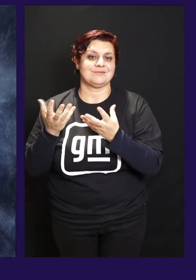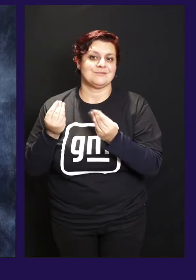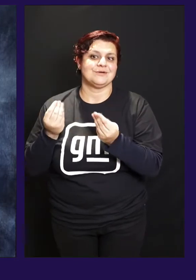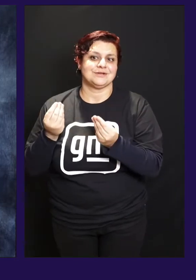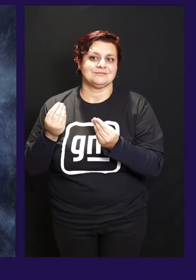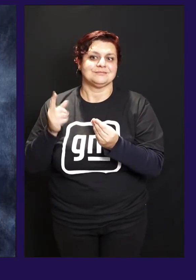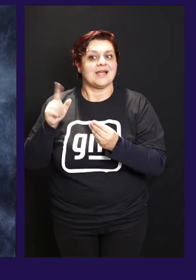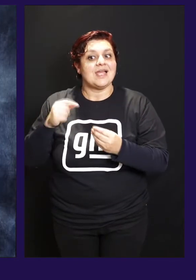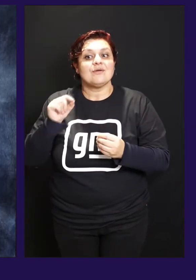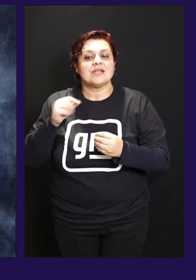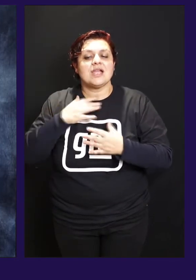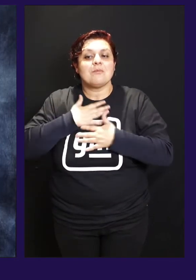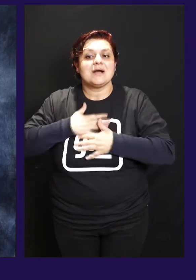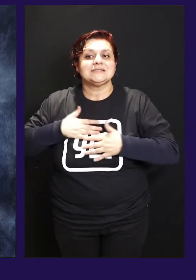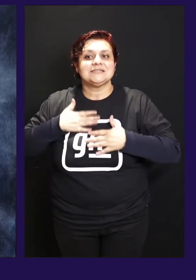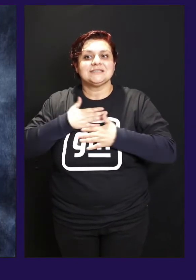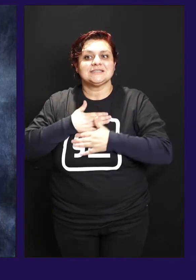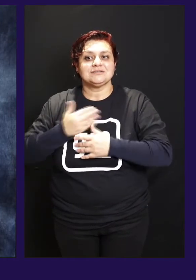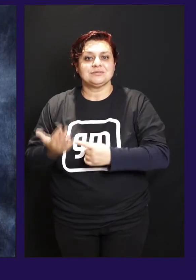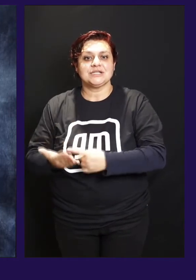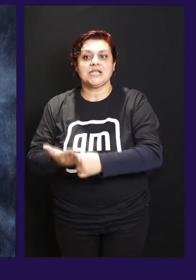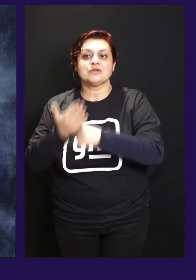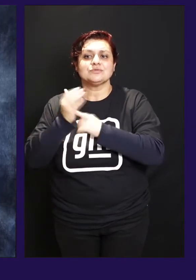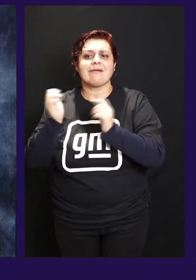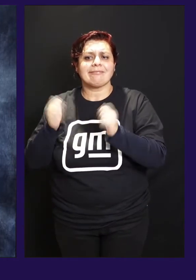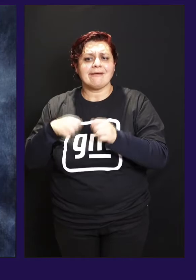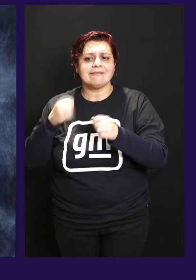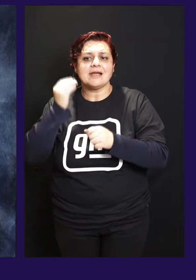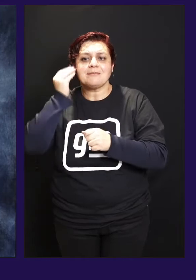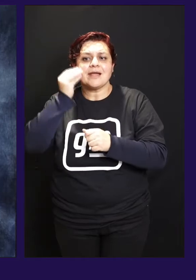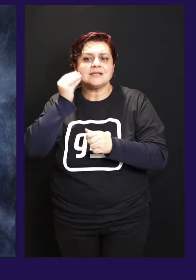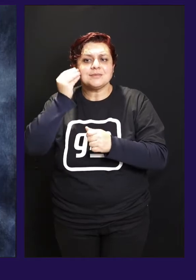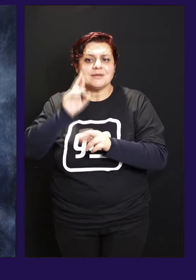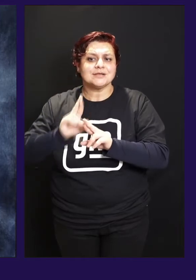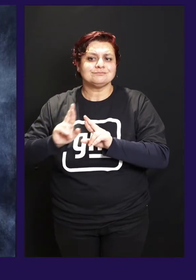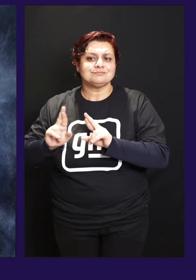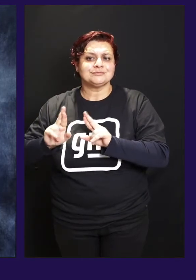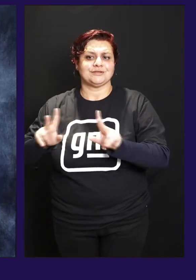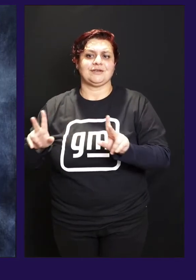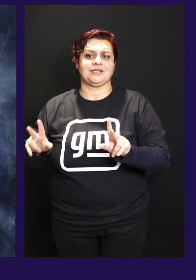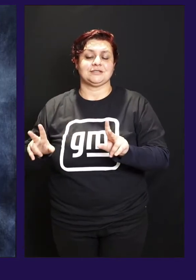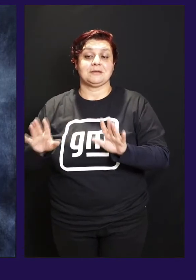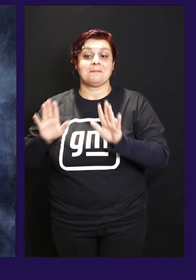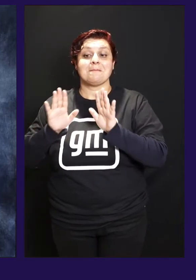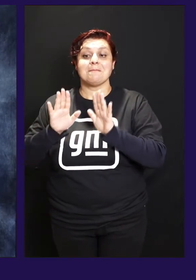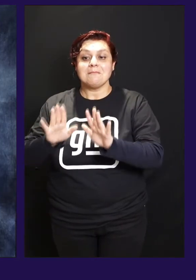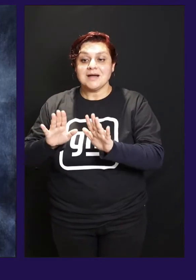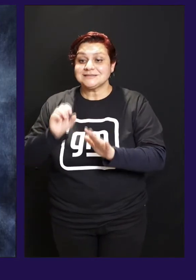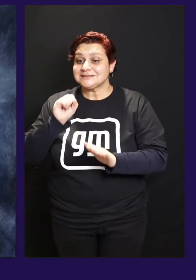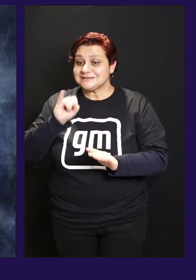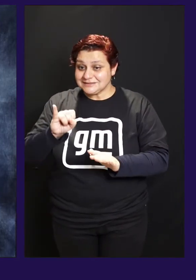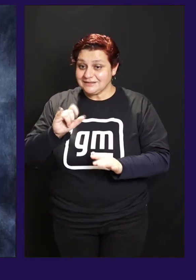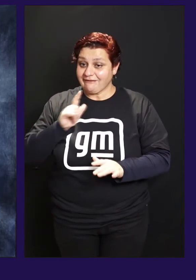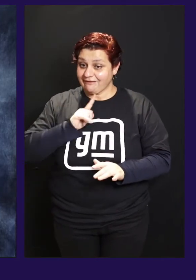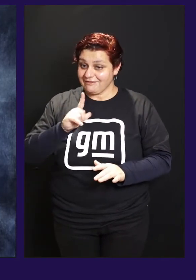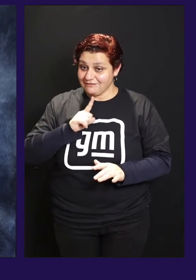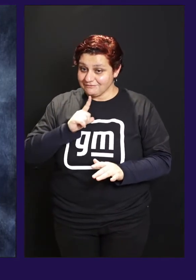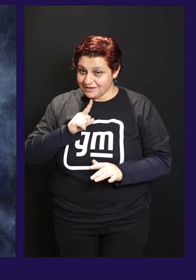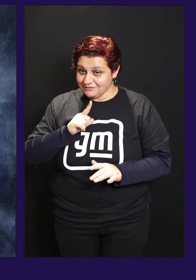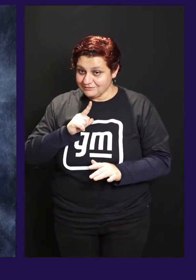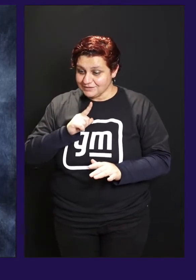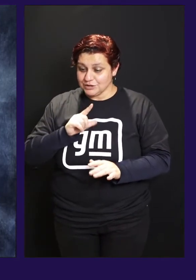para o cockpit, esse é um exemplo que veio desta inovação que foi descoberta, onde não existe pessoa média. Mas